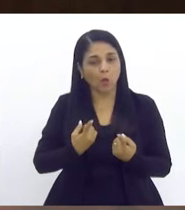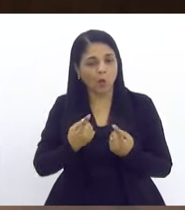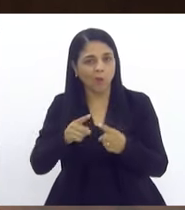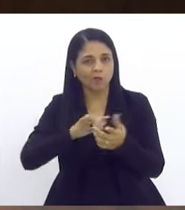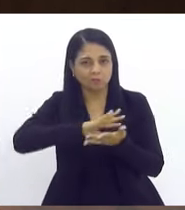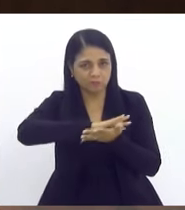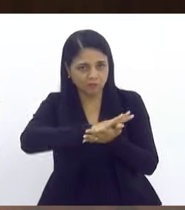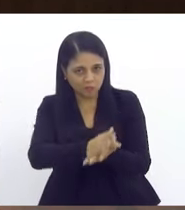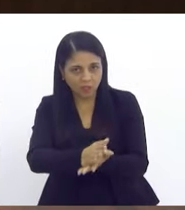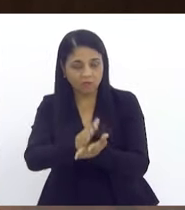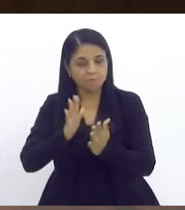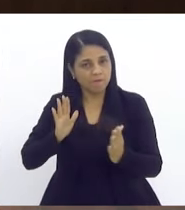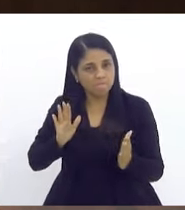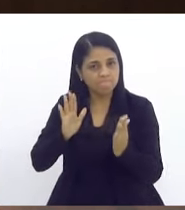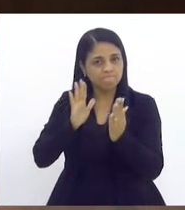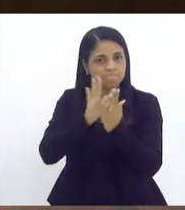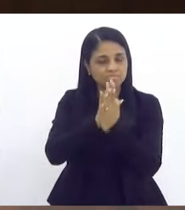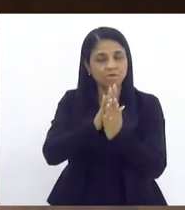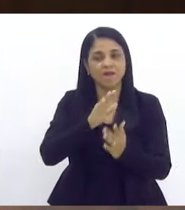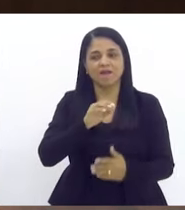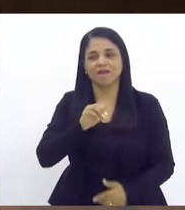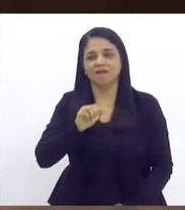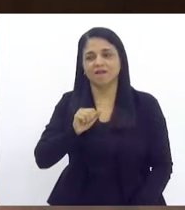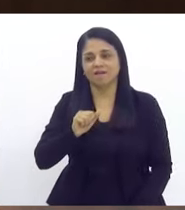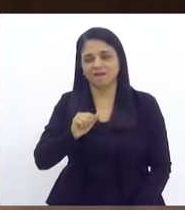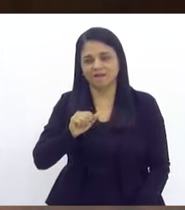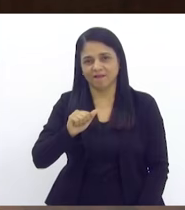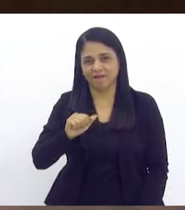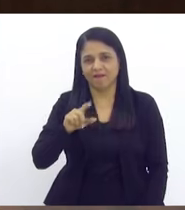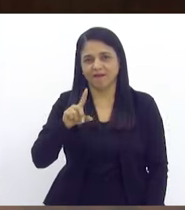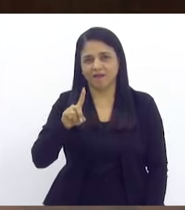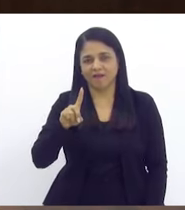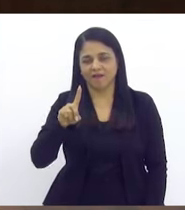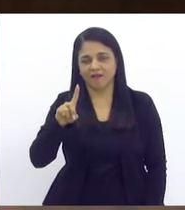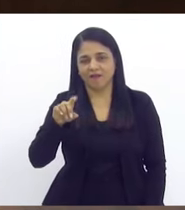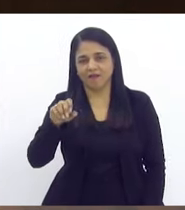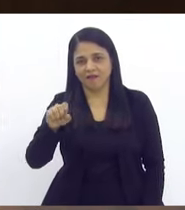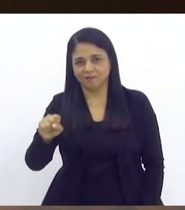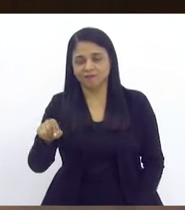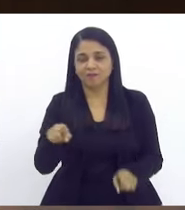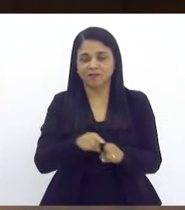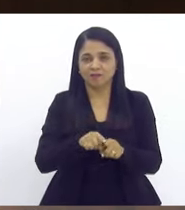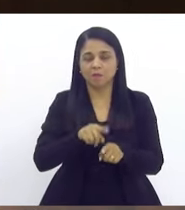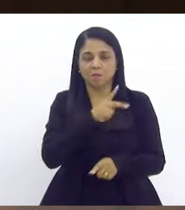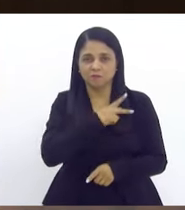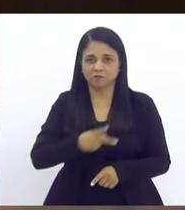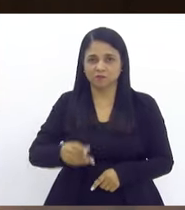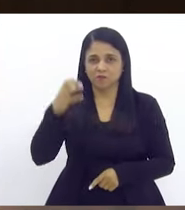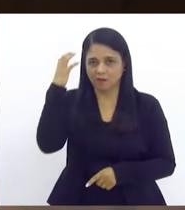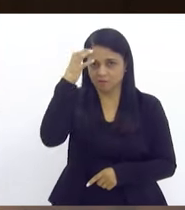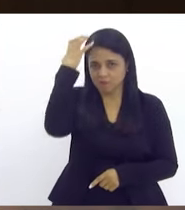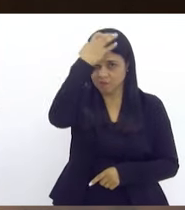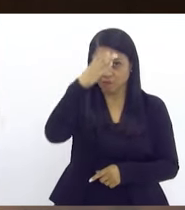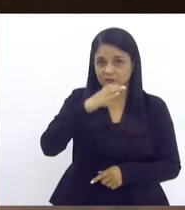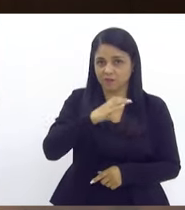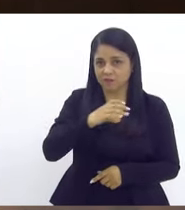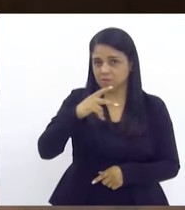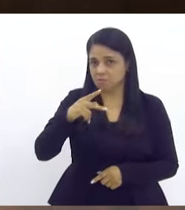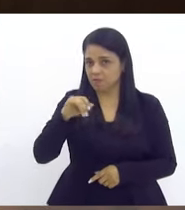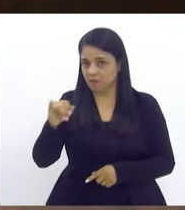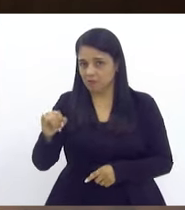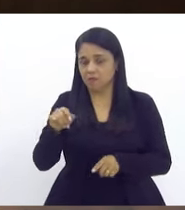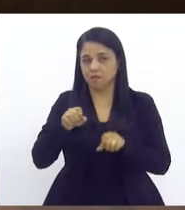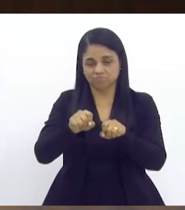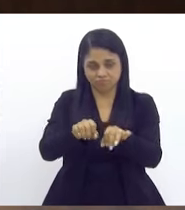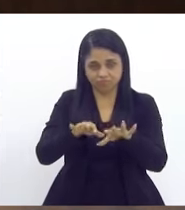no enfrentamento à AIDS. Ele que presidiu com Marielle Franco a CPI, a Frente Parlamentar